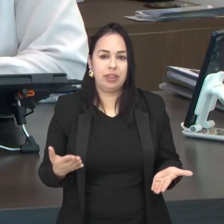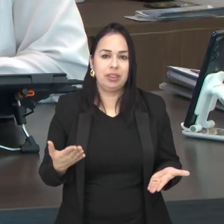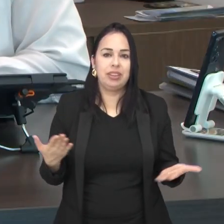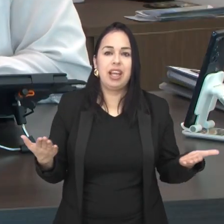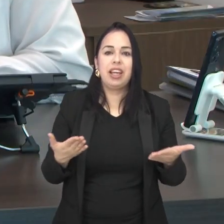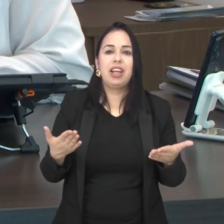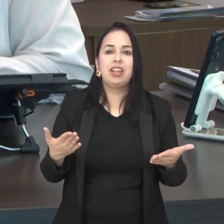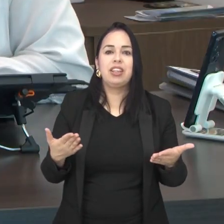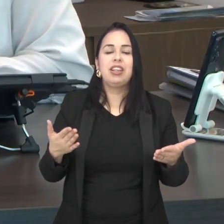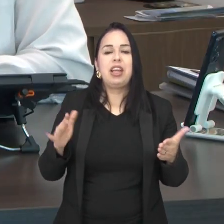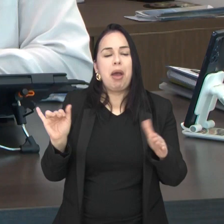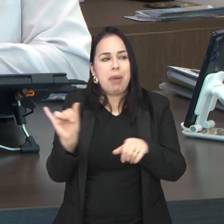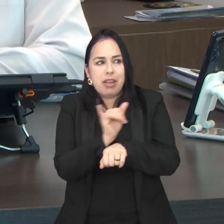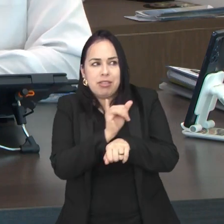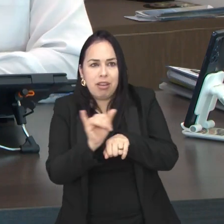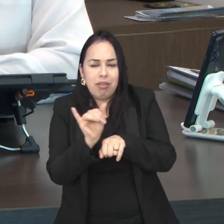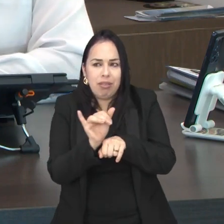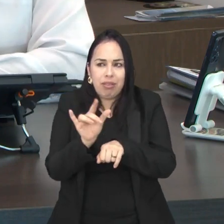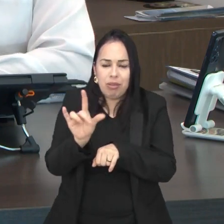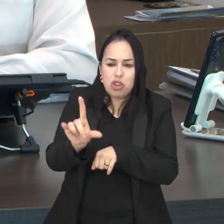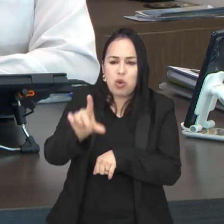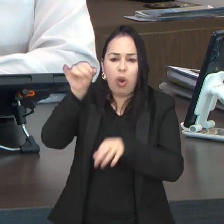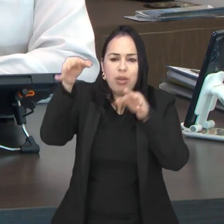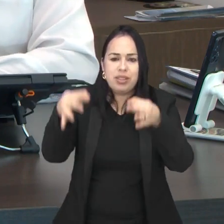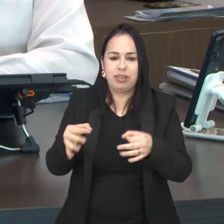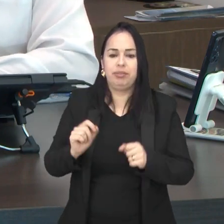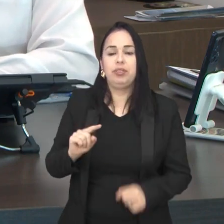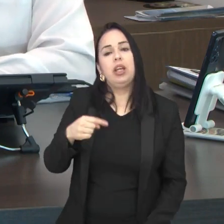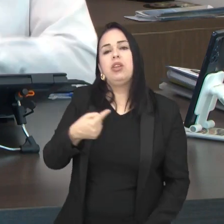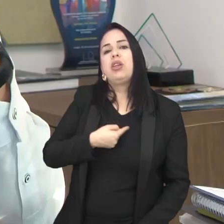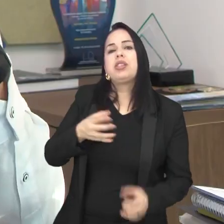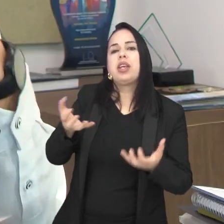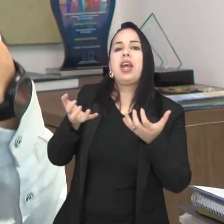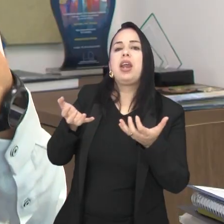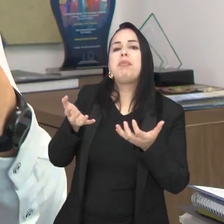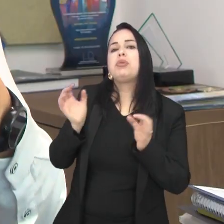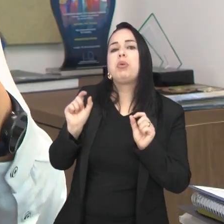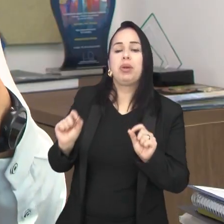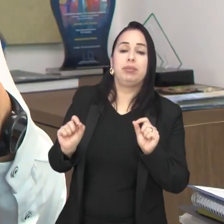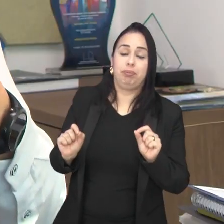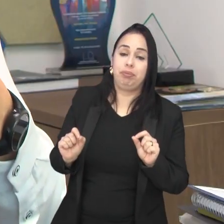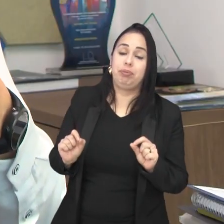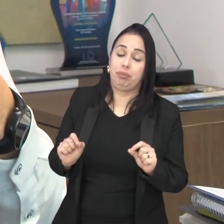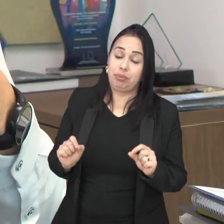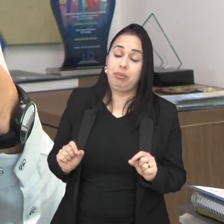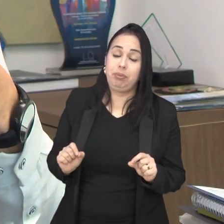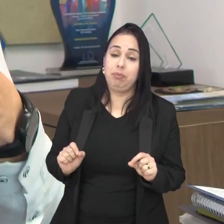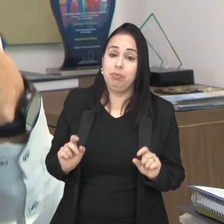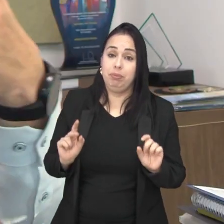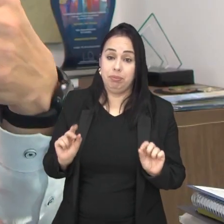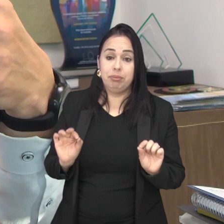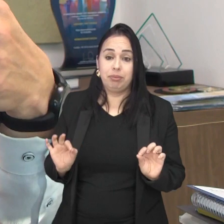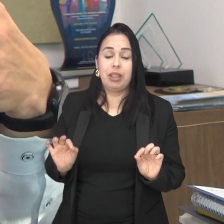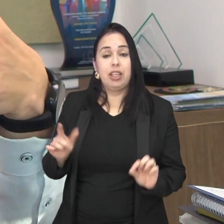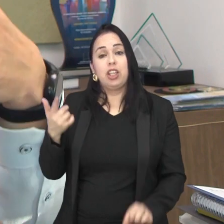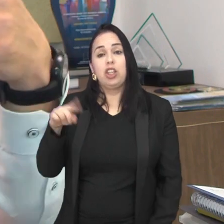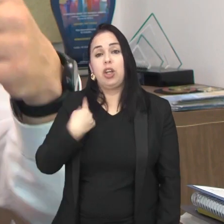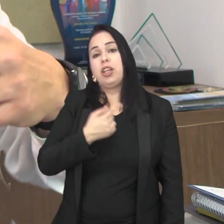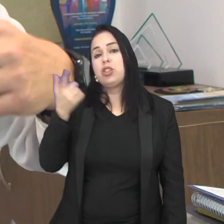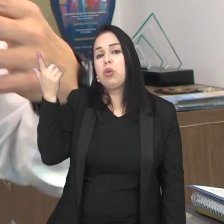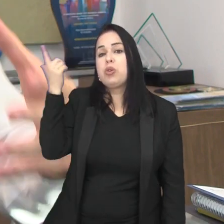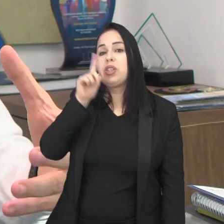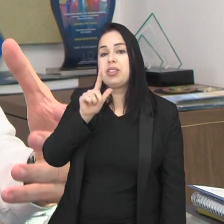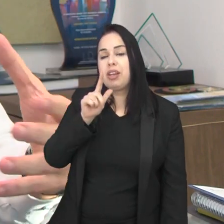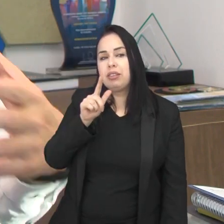local para esses ensaios foi estrategicamente escolhido. O que nós queremos com esse projeto? É justamente que